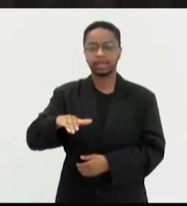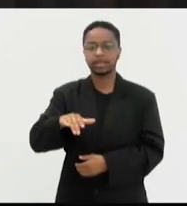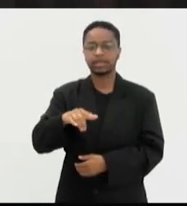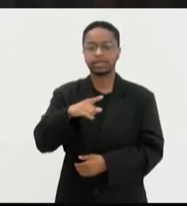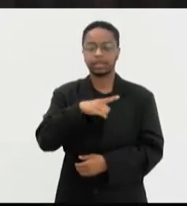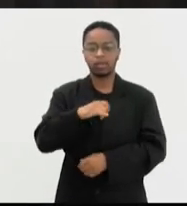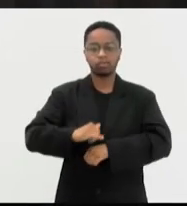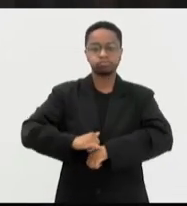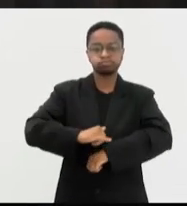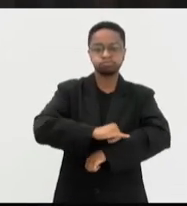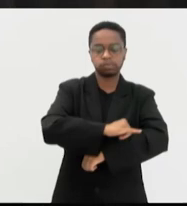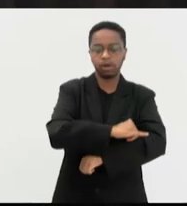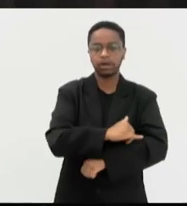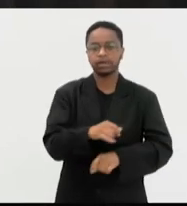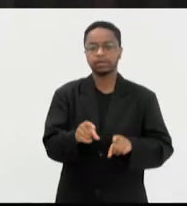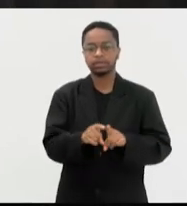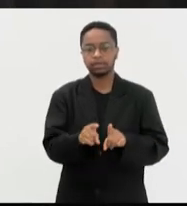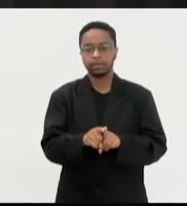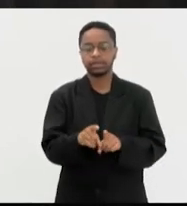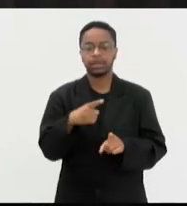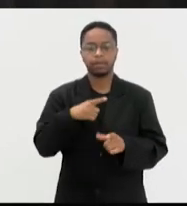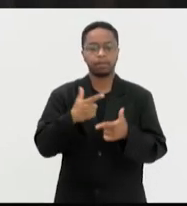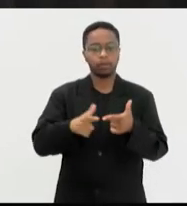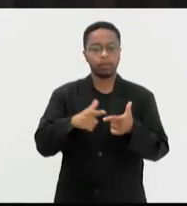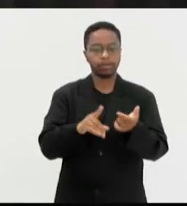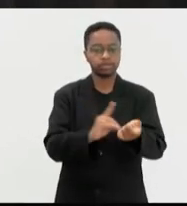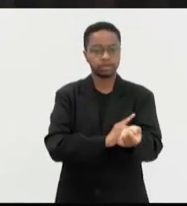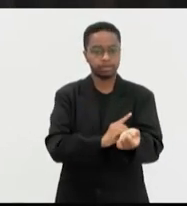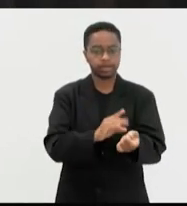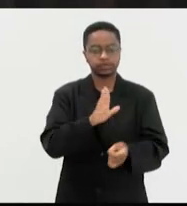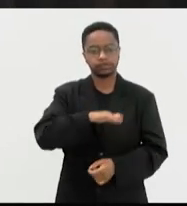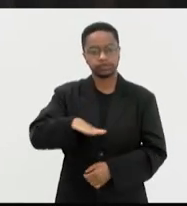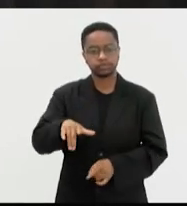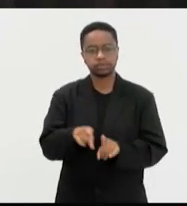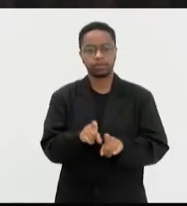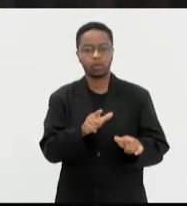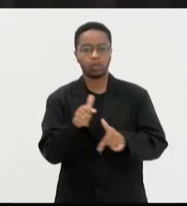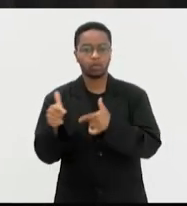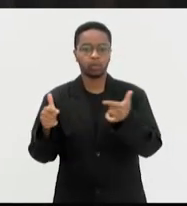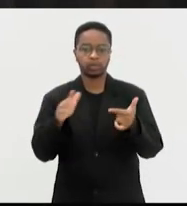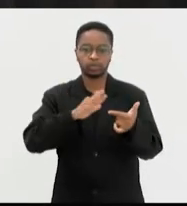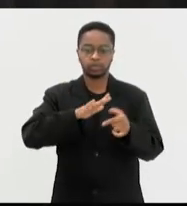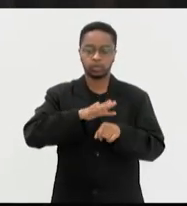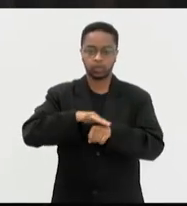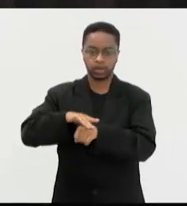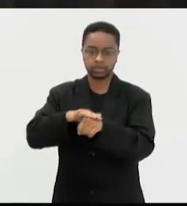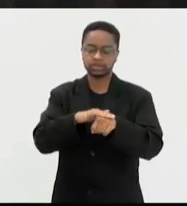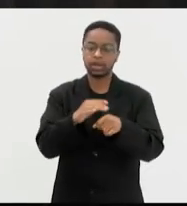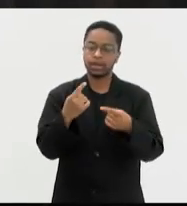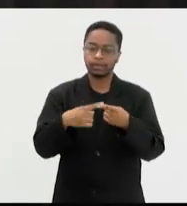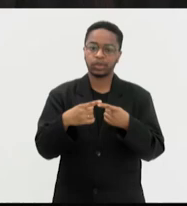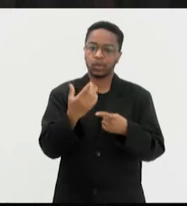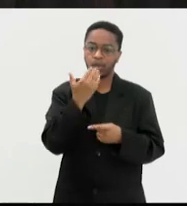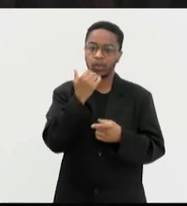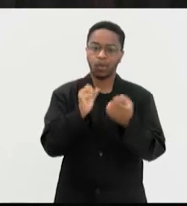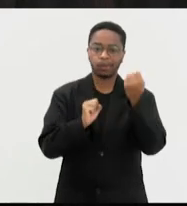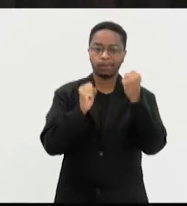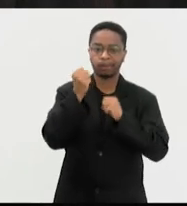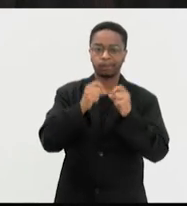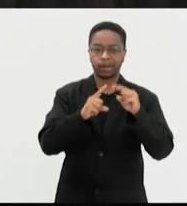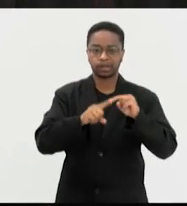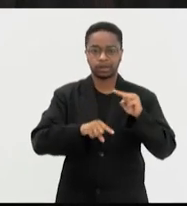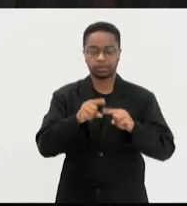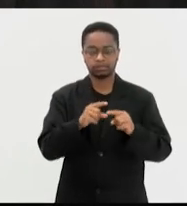obesidade uma criança ter problema de diabetes infantil E tantas outras doenças terem visto ess alimentos de ultraprocessado com a